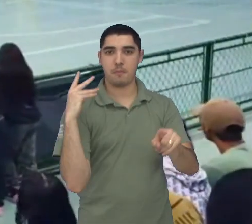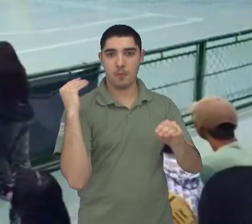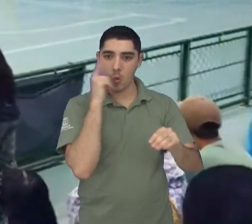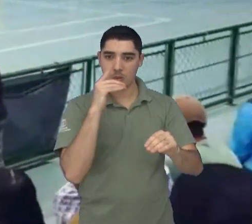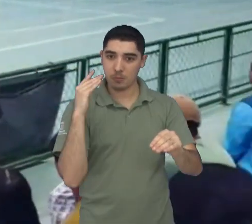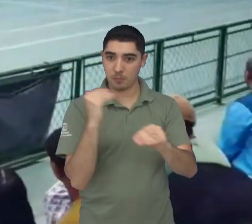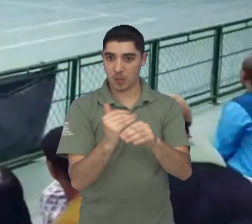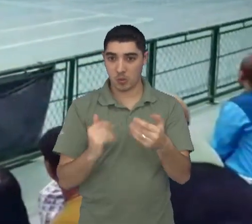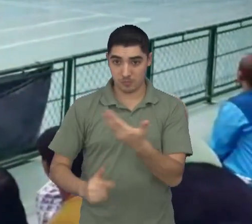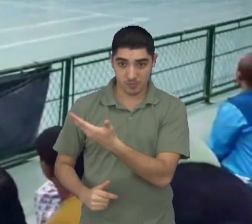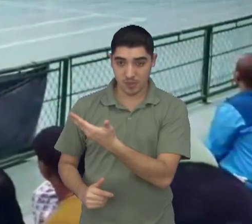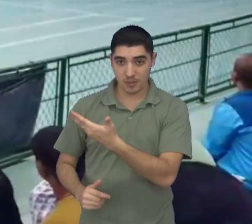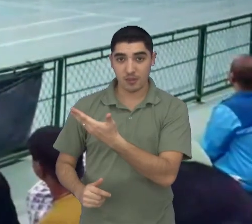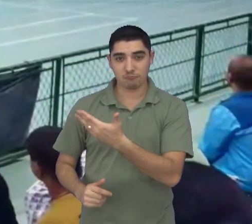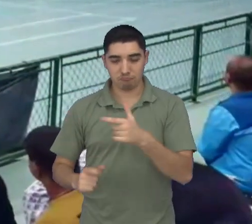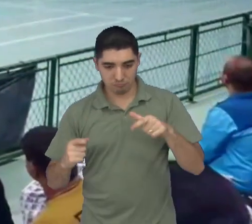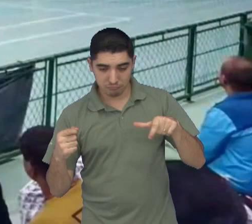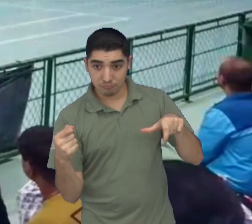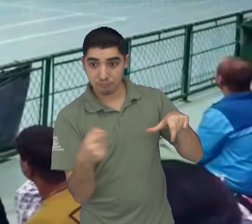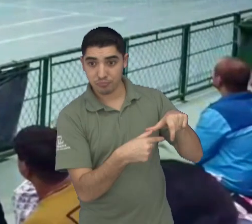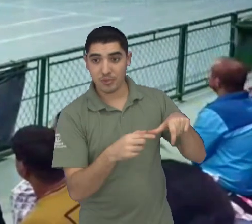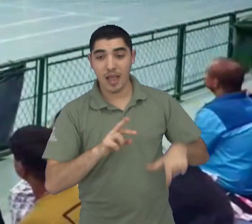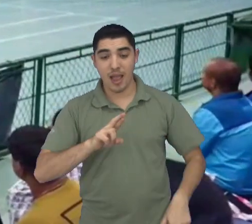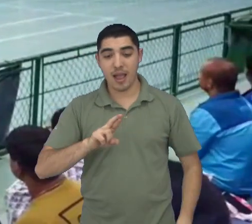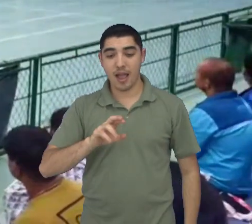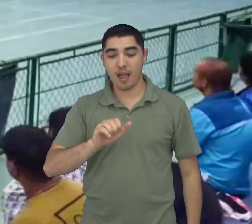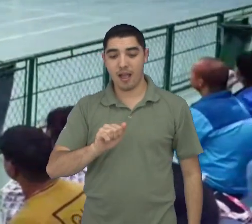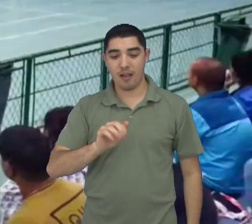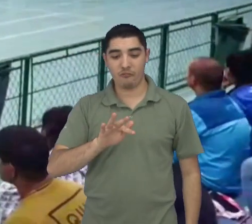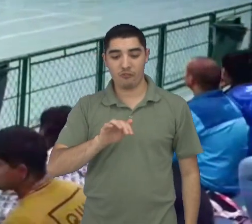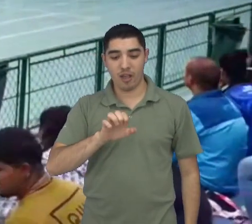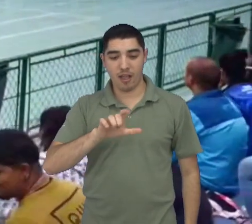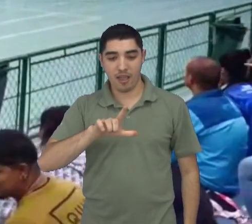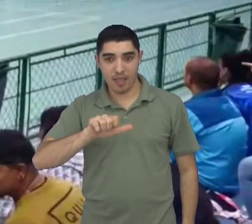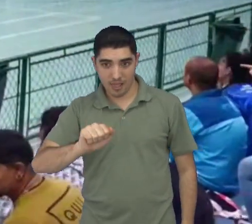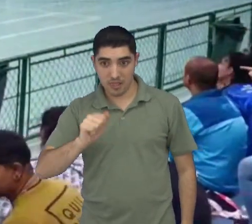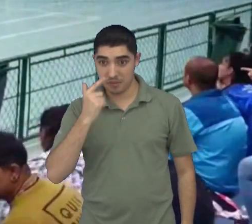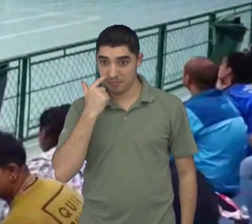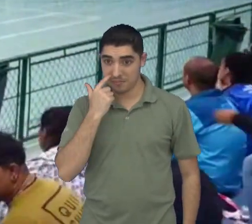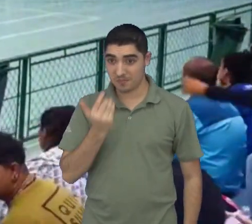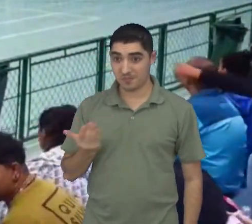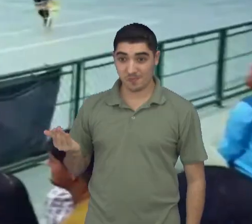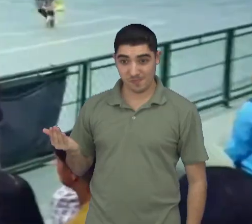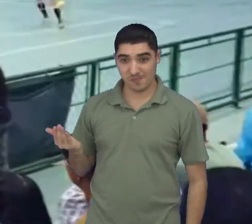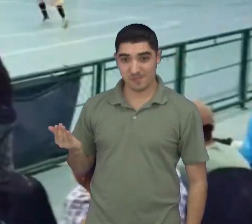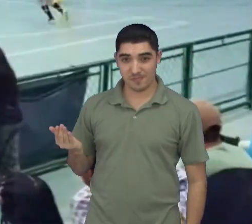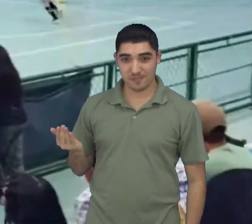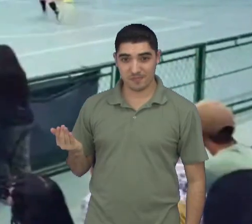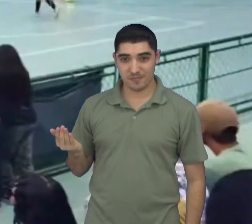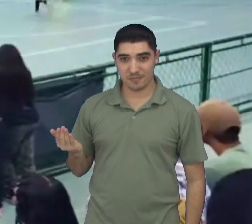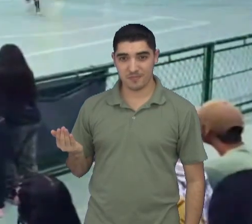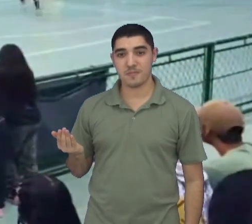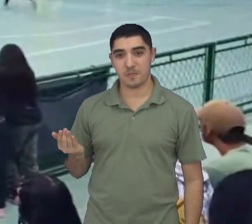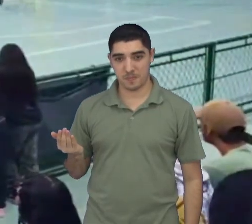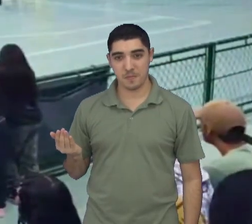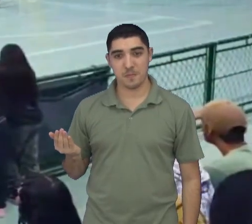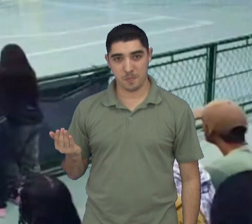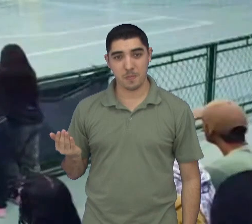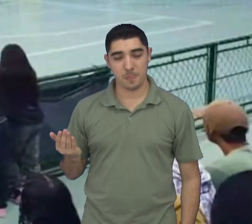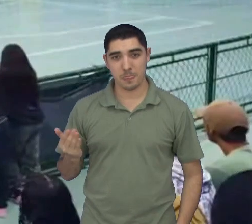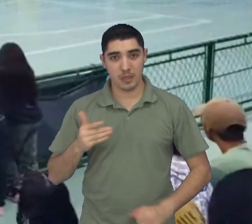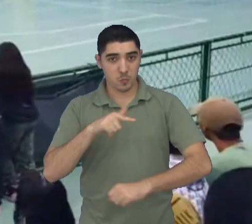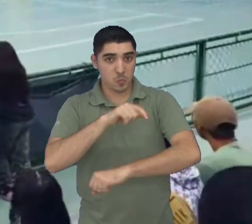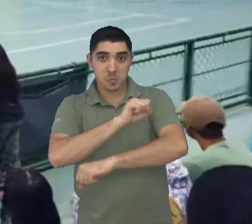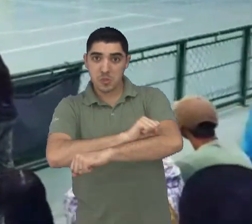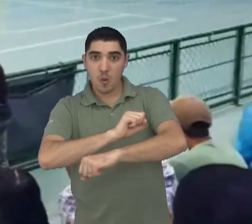Rafaela. Aí o chute da Rafaela, aliás, a Rafaela completou, né, antes da bola entrar. As meninas